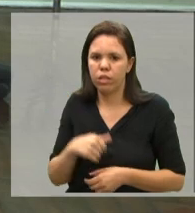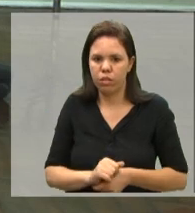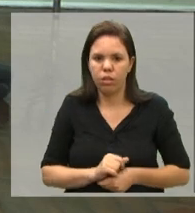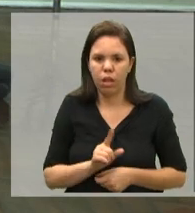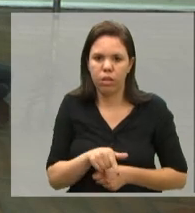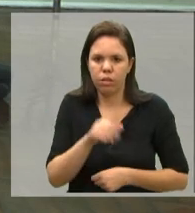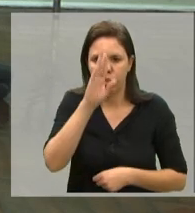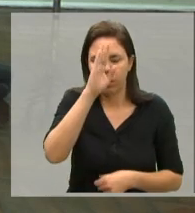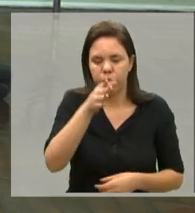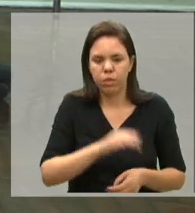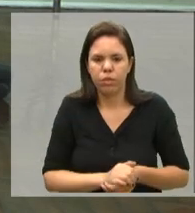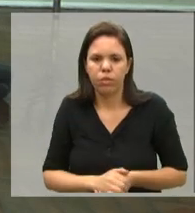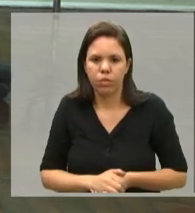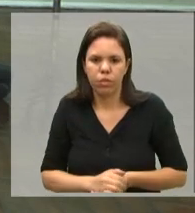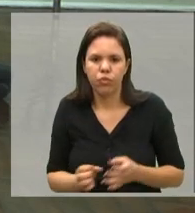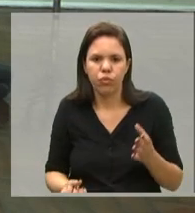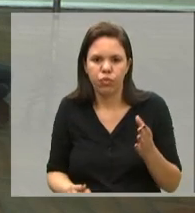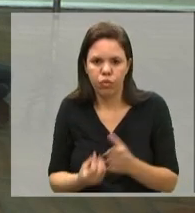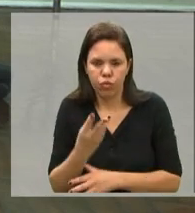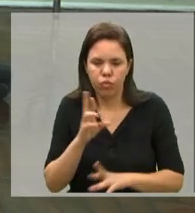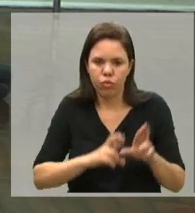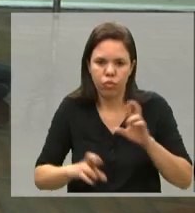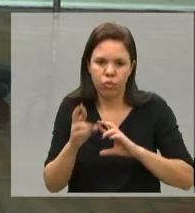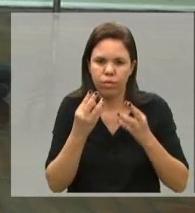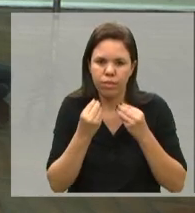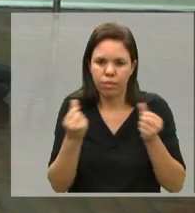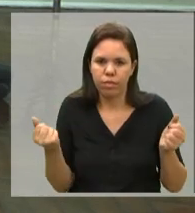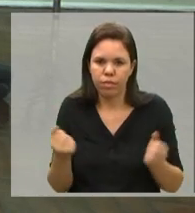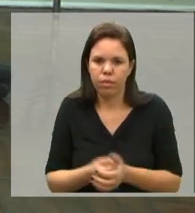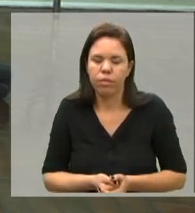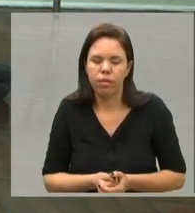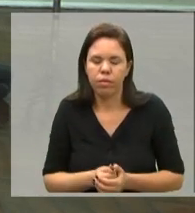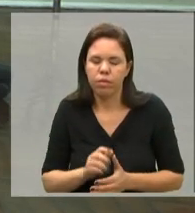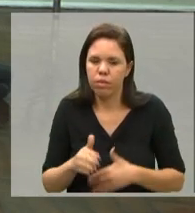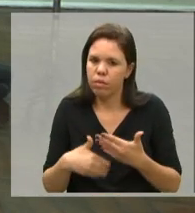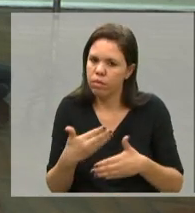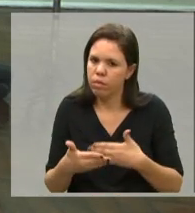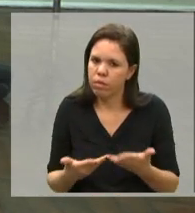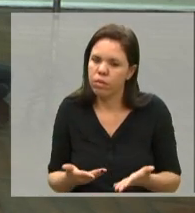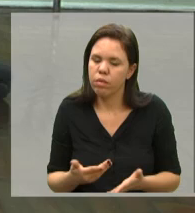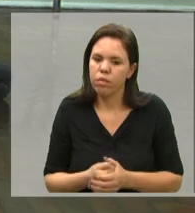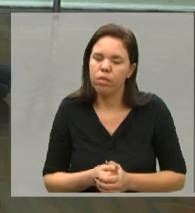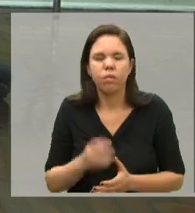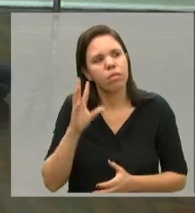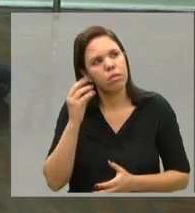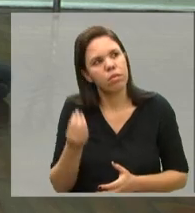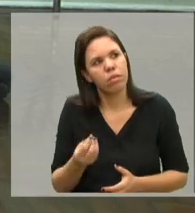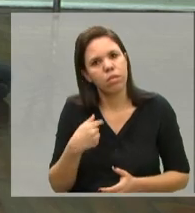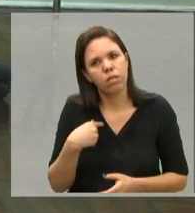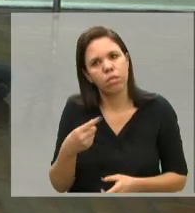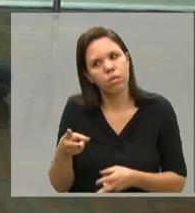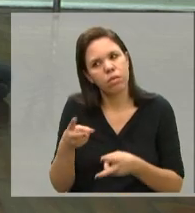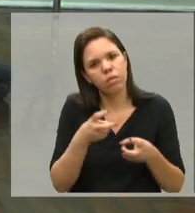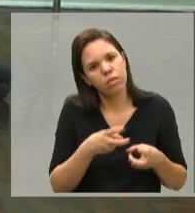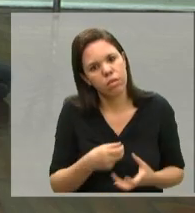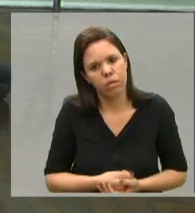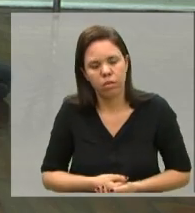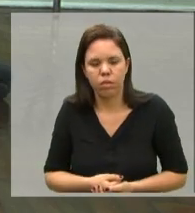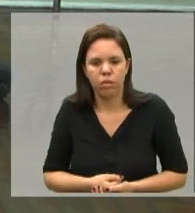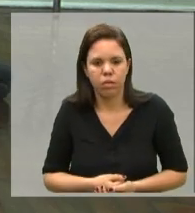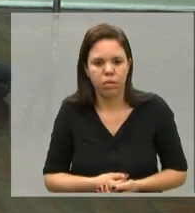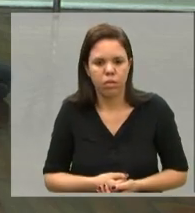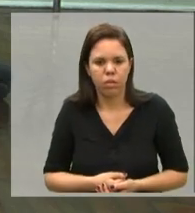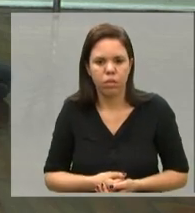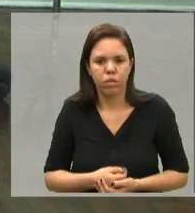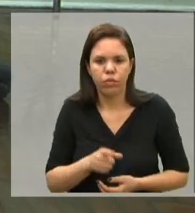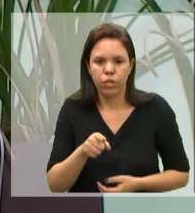o principal fator para conferir qualidade. Um processo de mediação, de eu entender, poxa André, eu percebi que a partir de